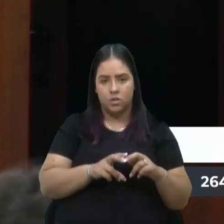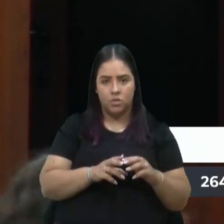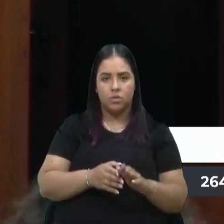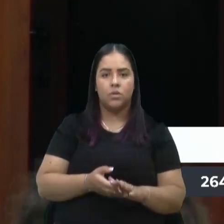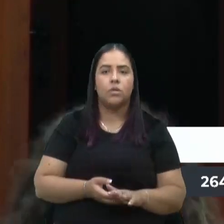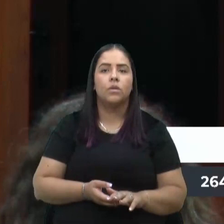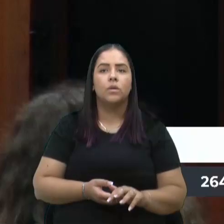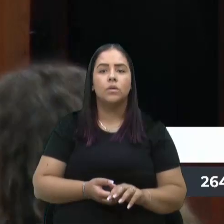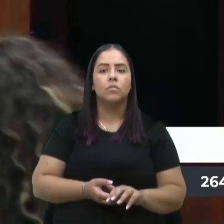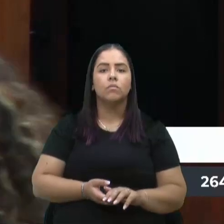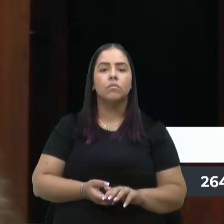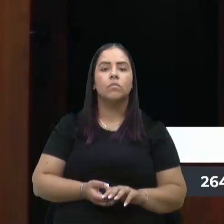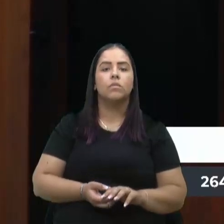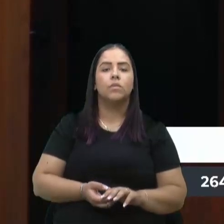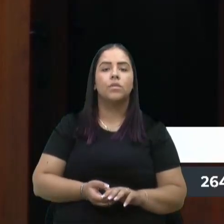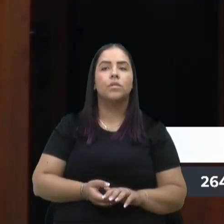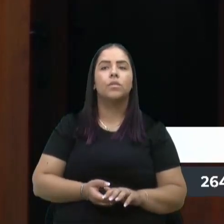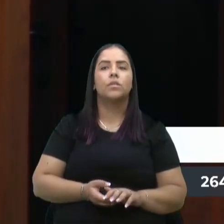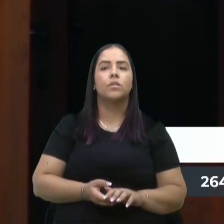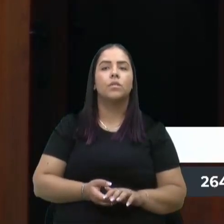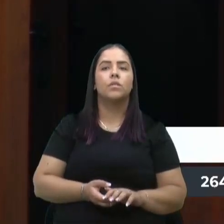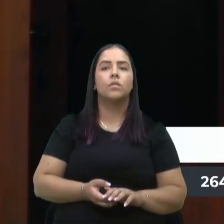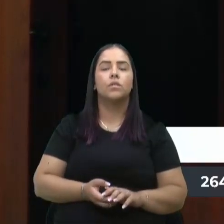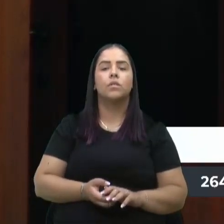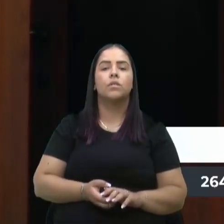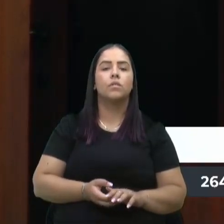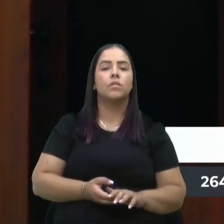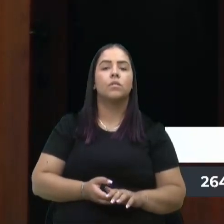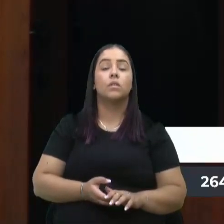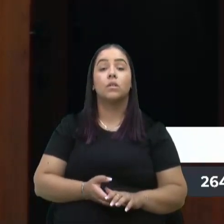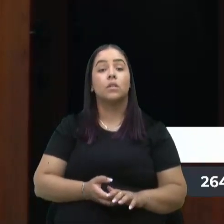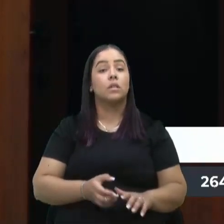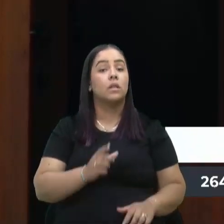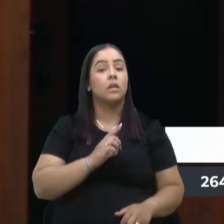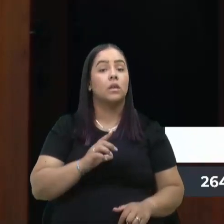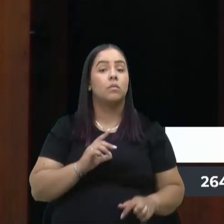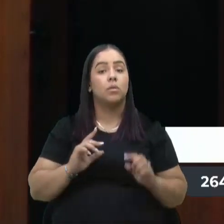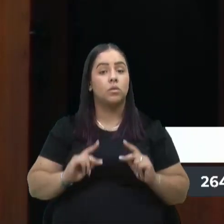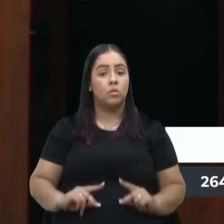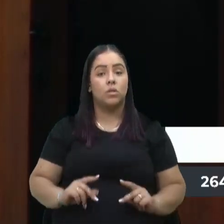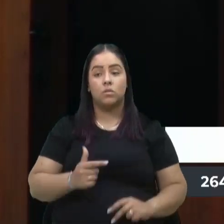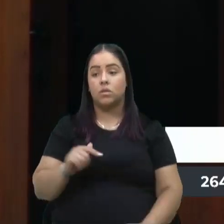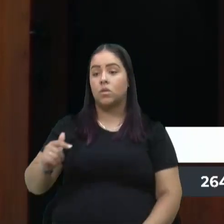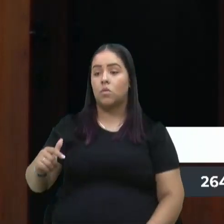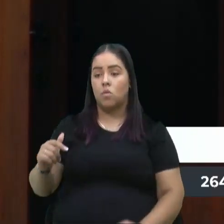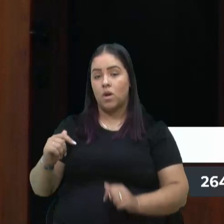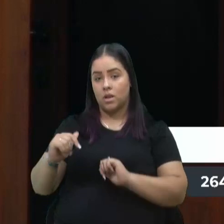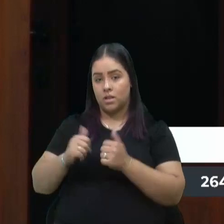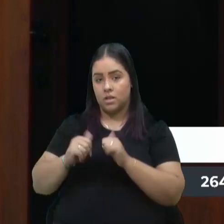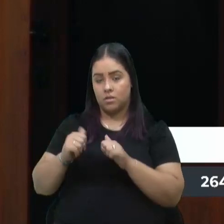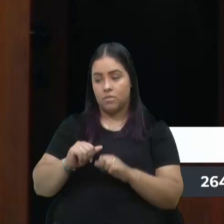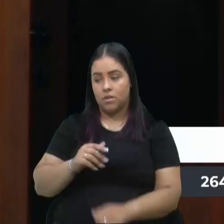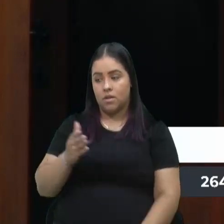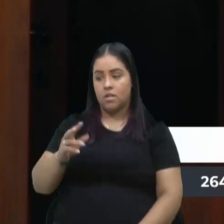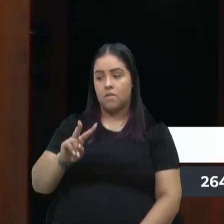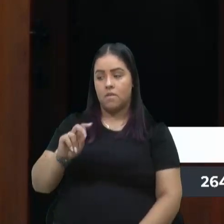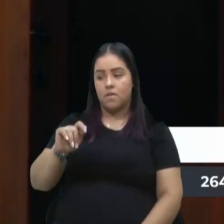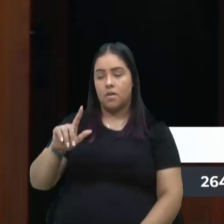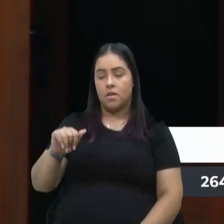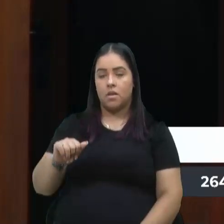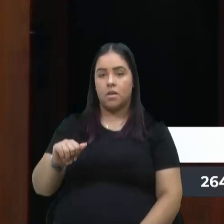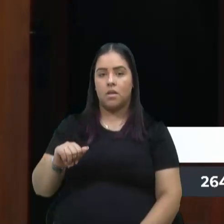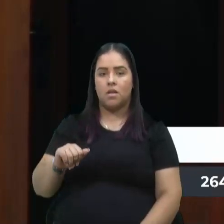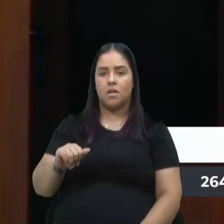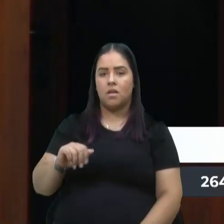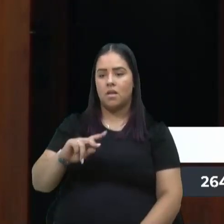a nomeação de pessoas não qualificadas para cargos chaves, ou seja, o